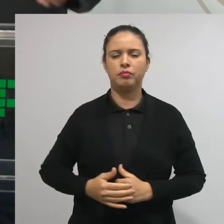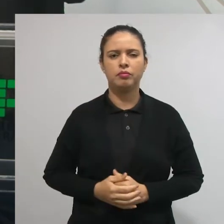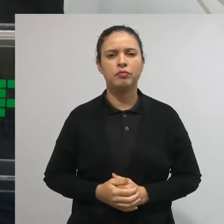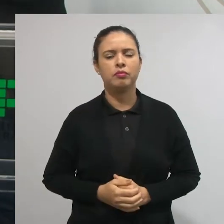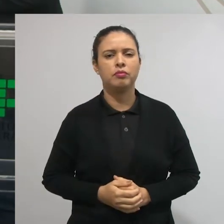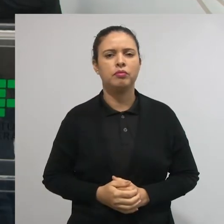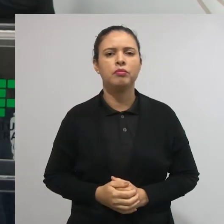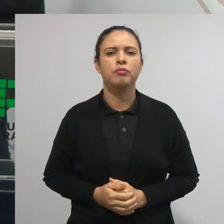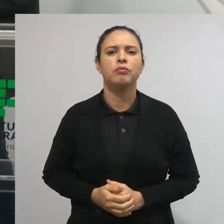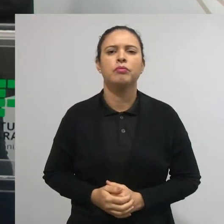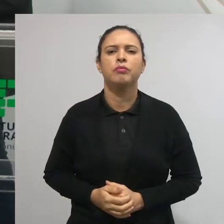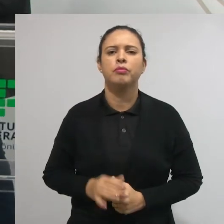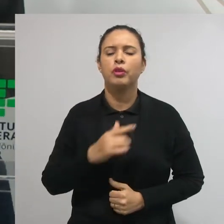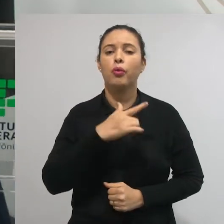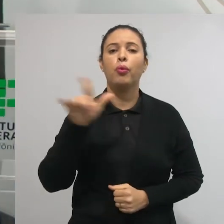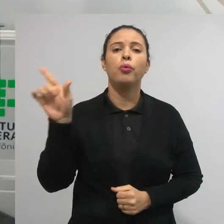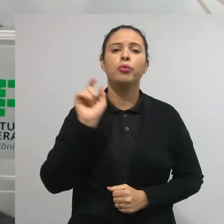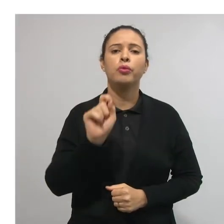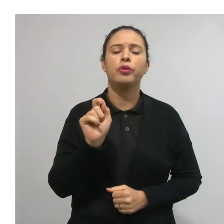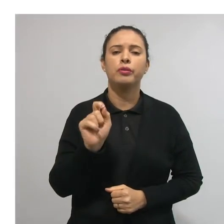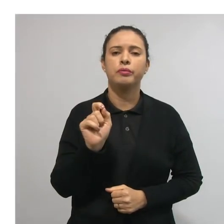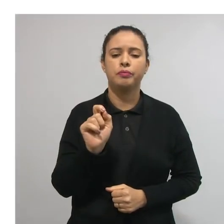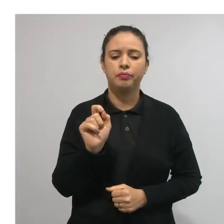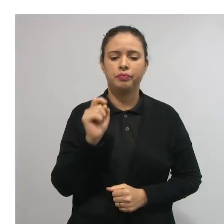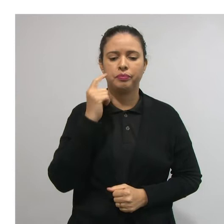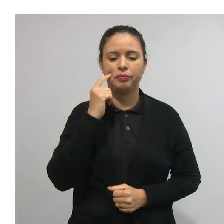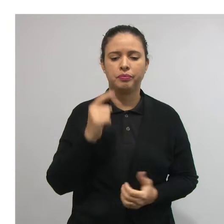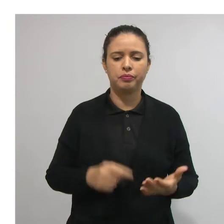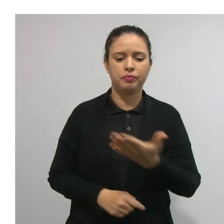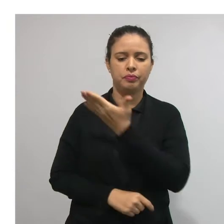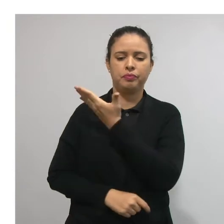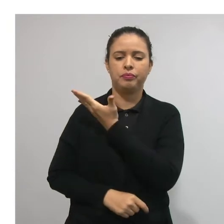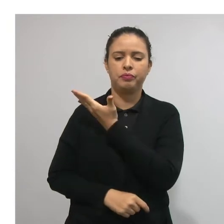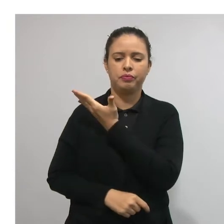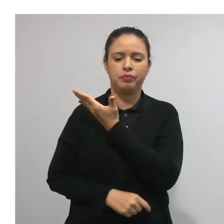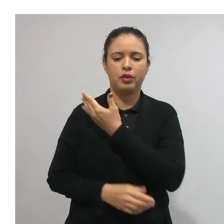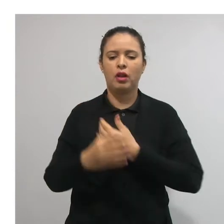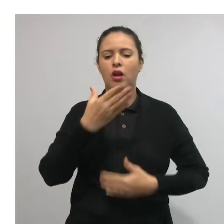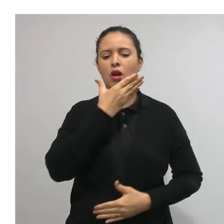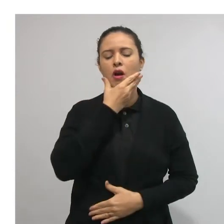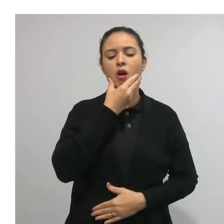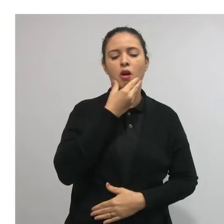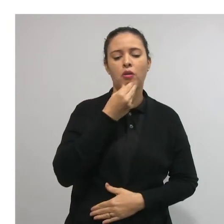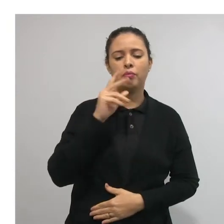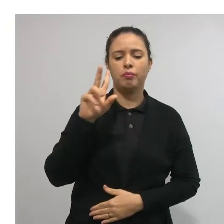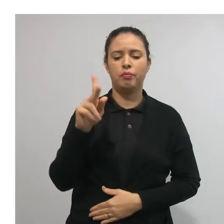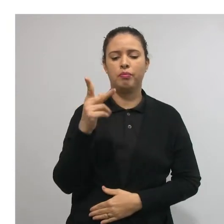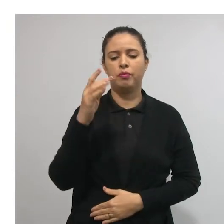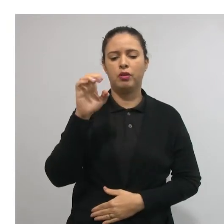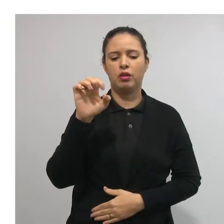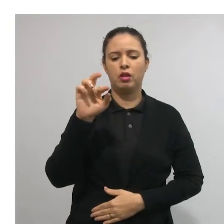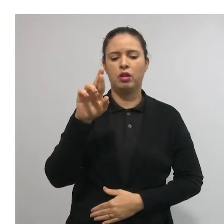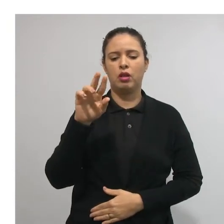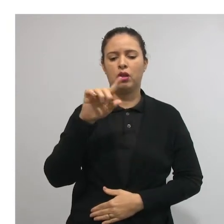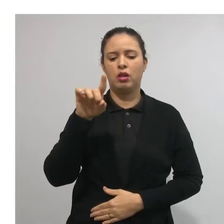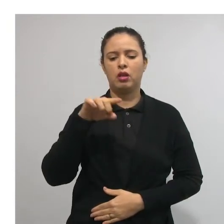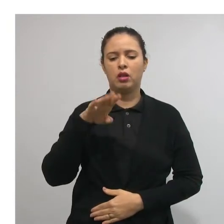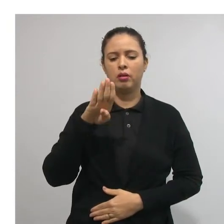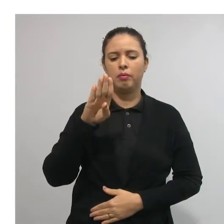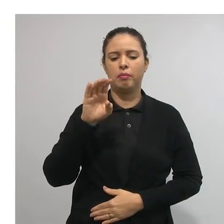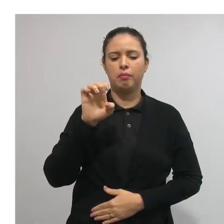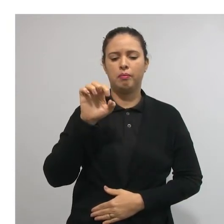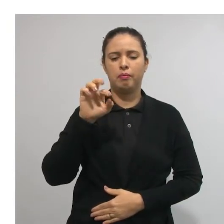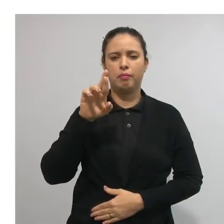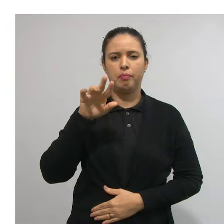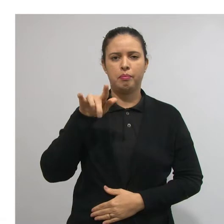para você entender. Outro aqui, ó, foi exatamente Frederick Herzberg, né? Criou a teoria dos dois fatores,